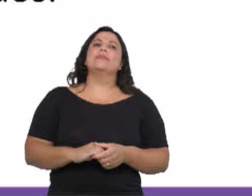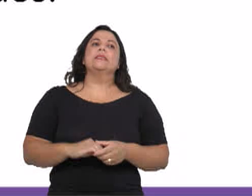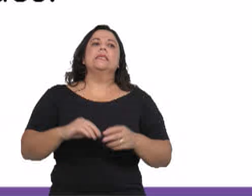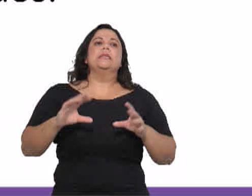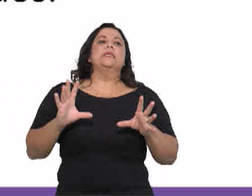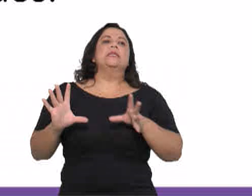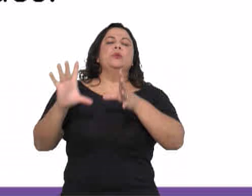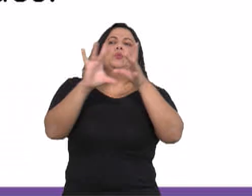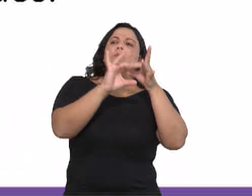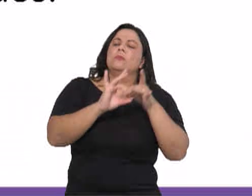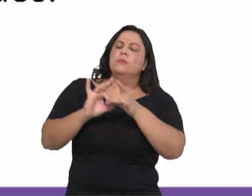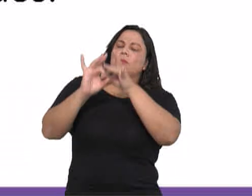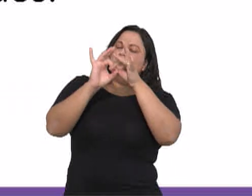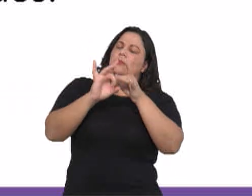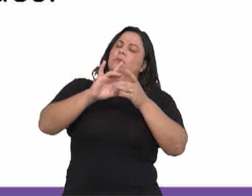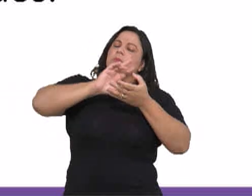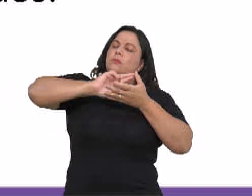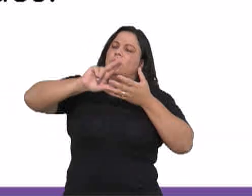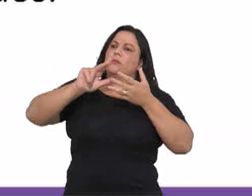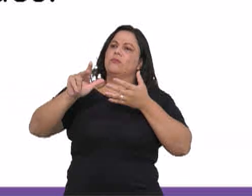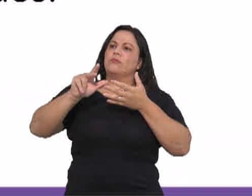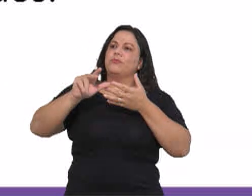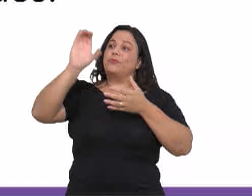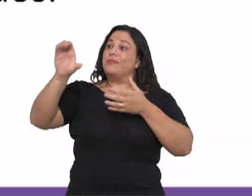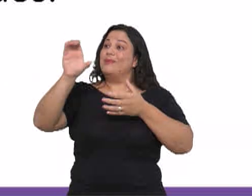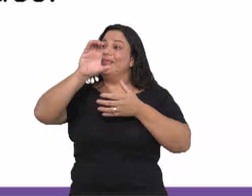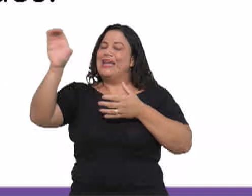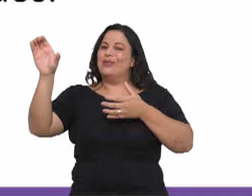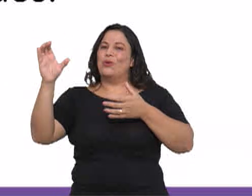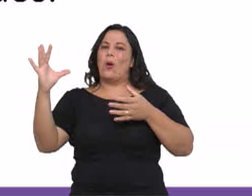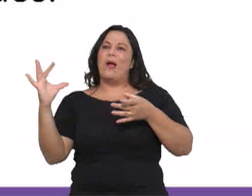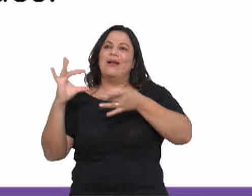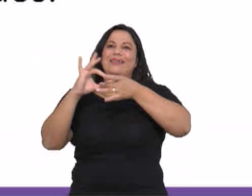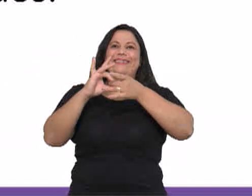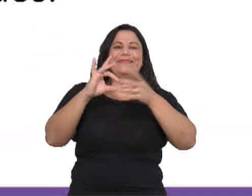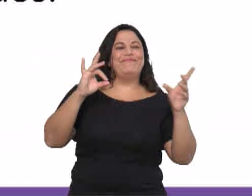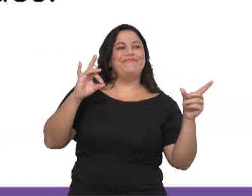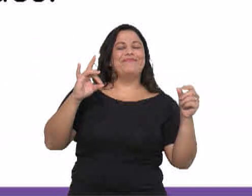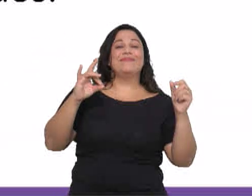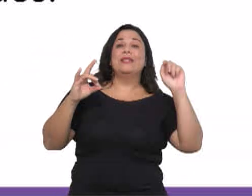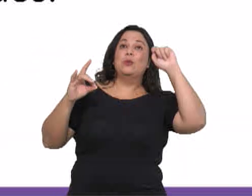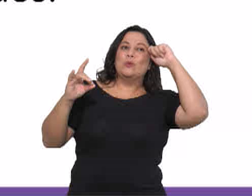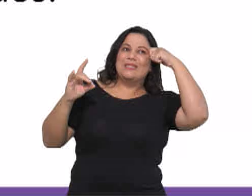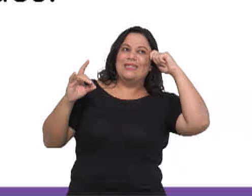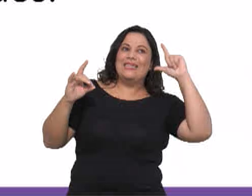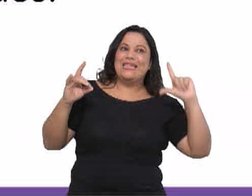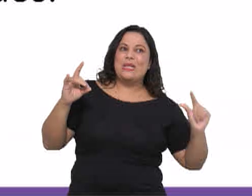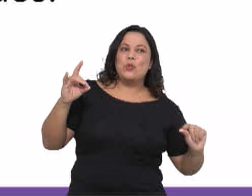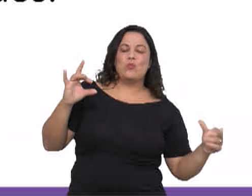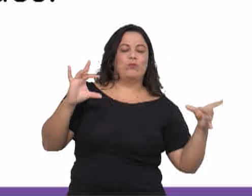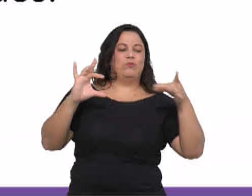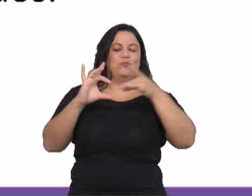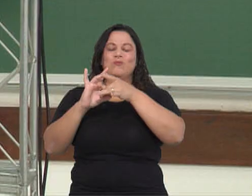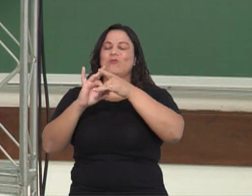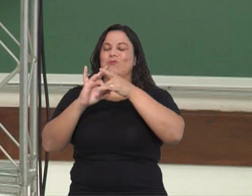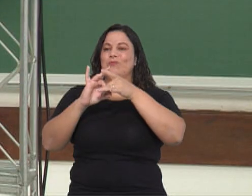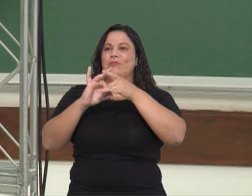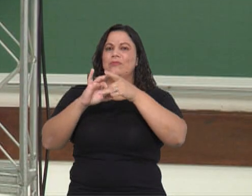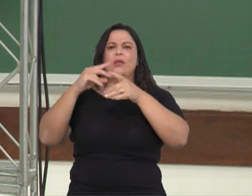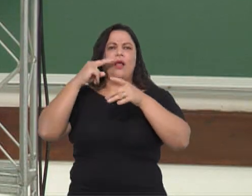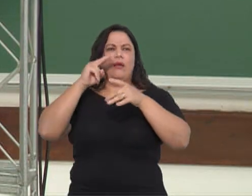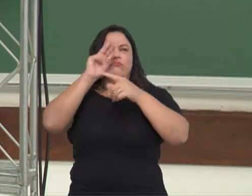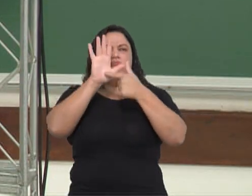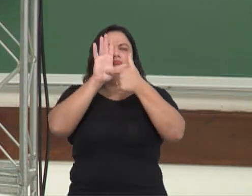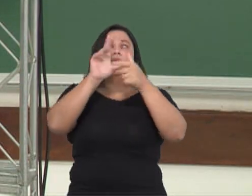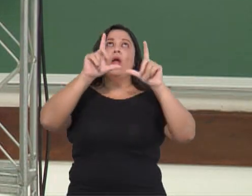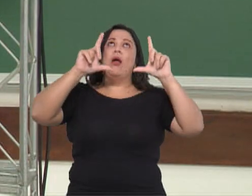da religiosidade católica com a herança trazida pelos negros. Aqui temos uma ilustração, então, da coroação do rei de